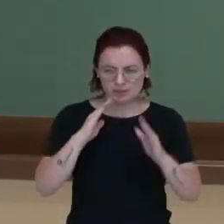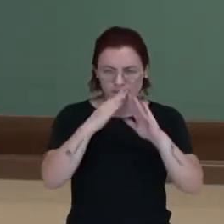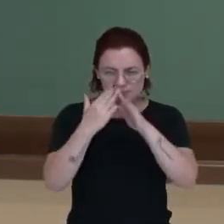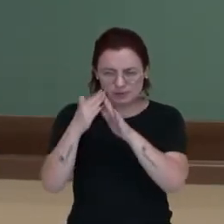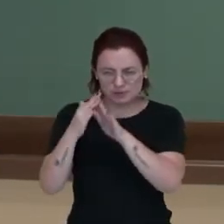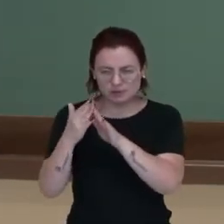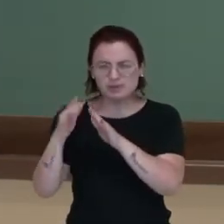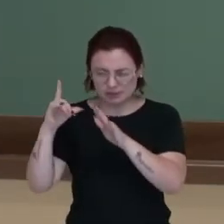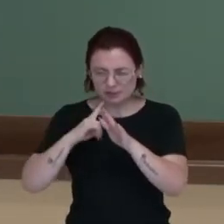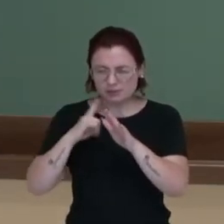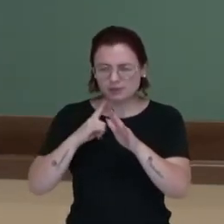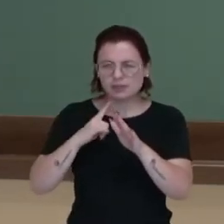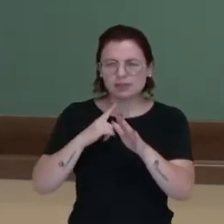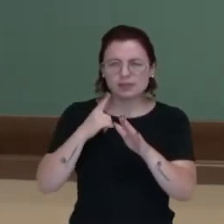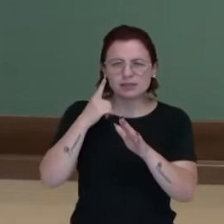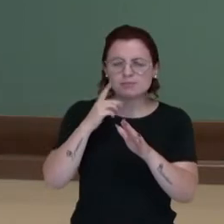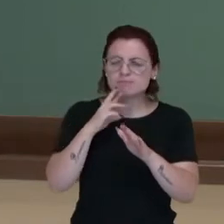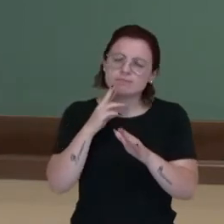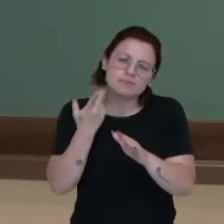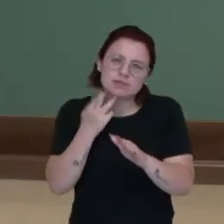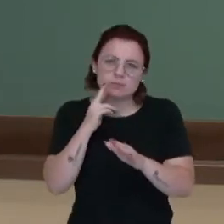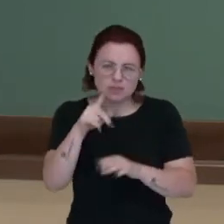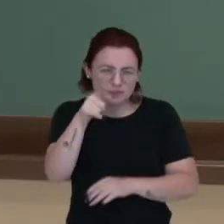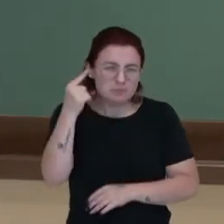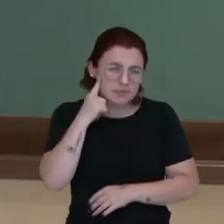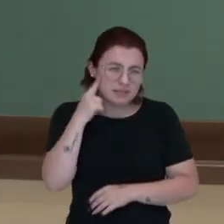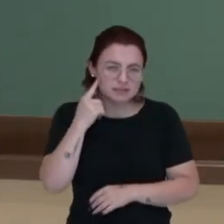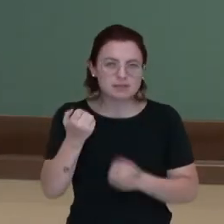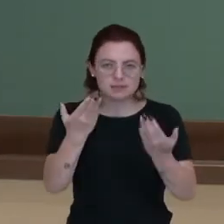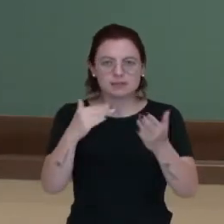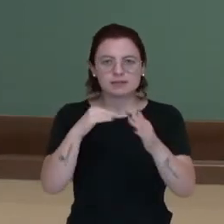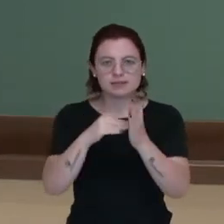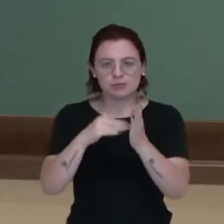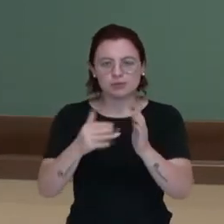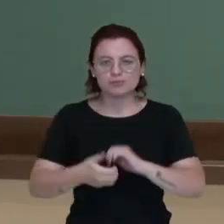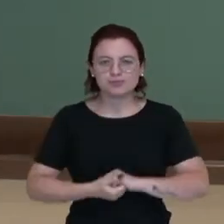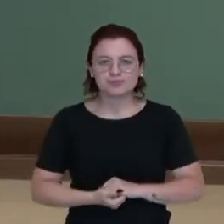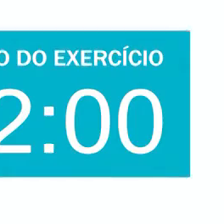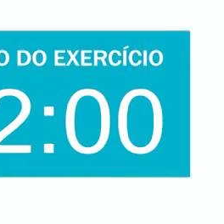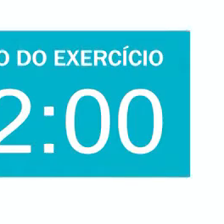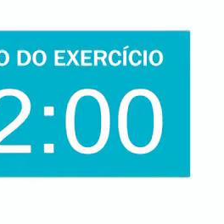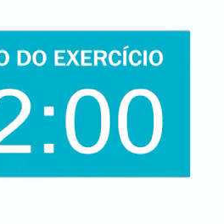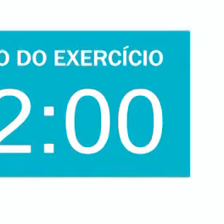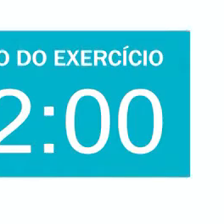Pense, pense mediante o que nós já trabalhamos. Tempo.